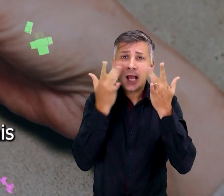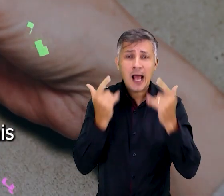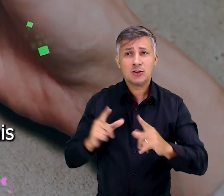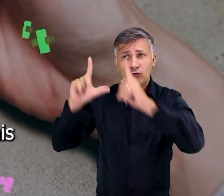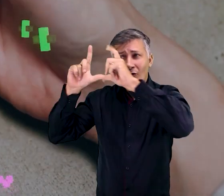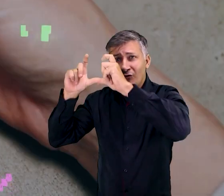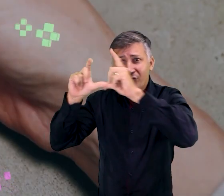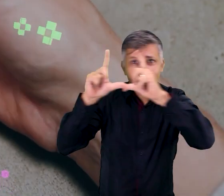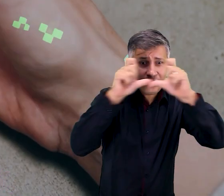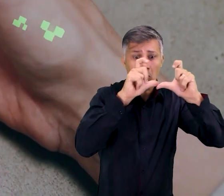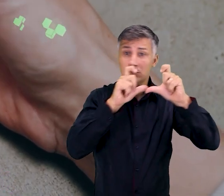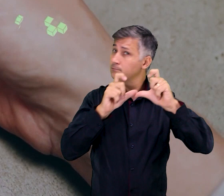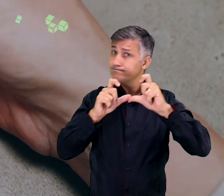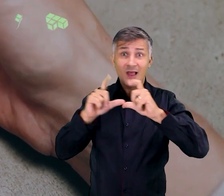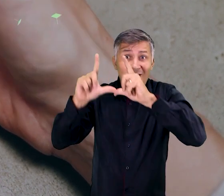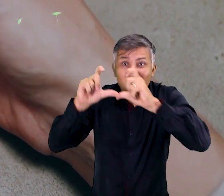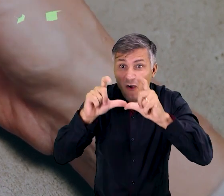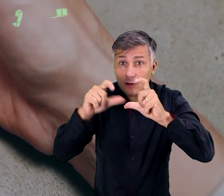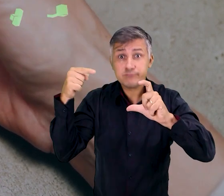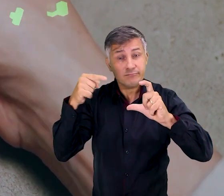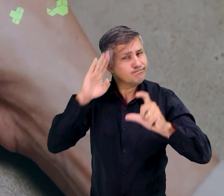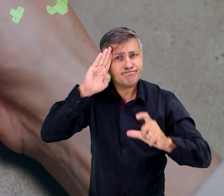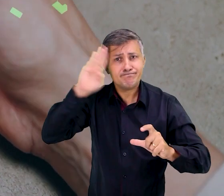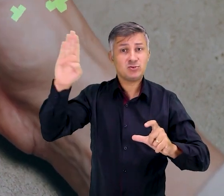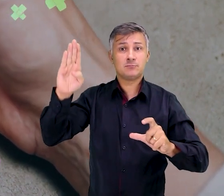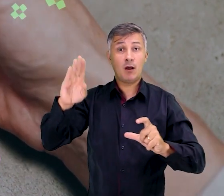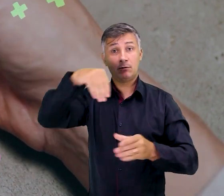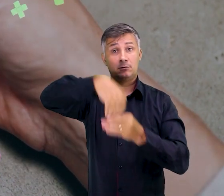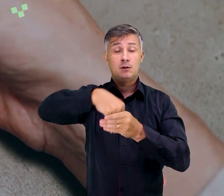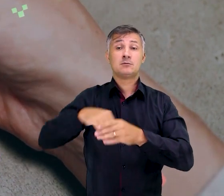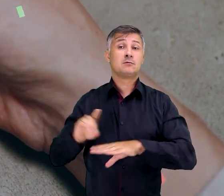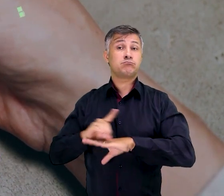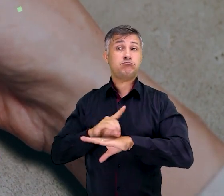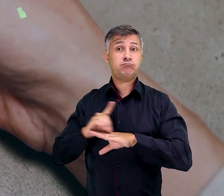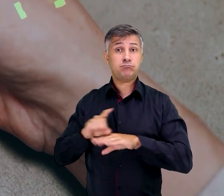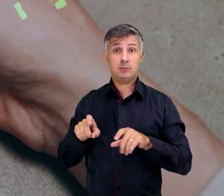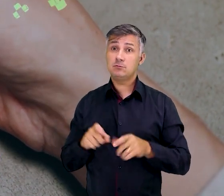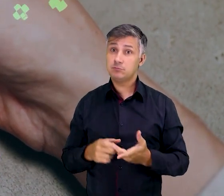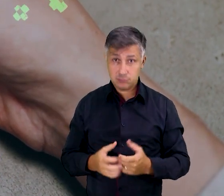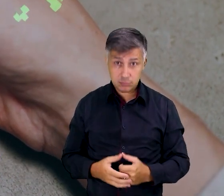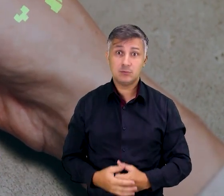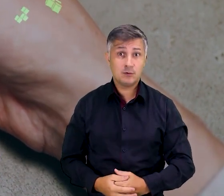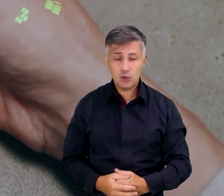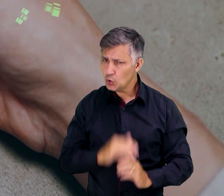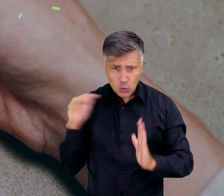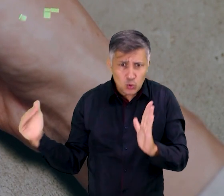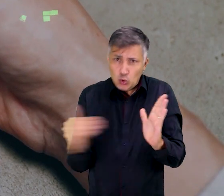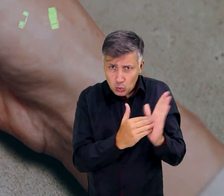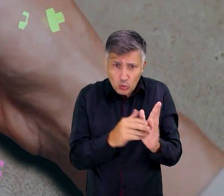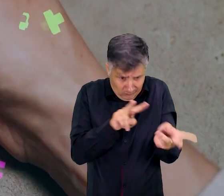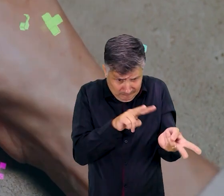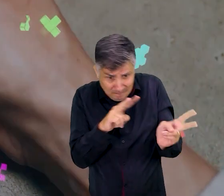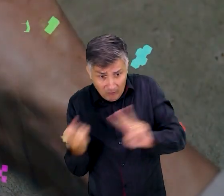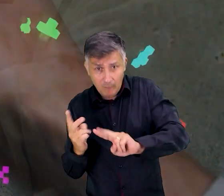artes visuais é a que mais está digitalizada. Não estou dizendo assim com isso que